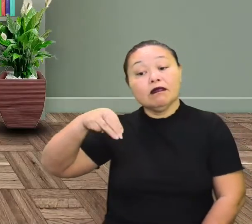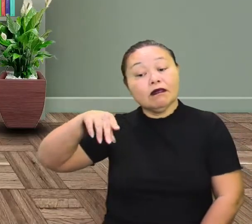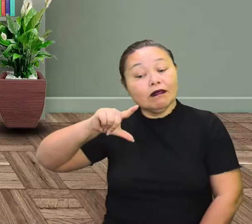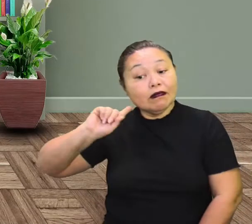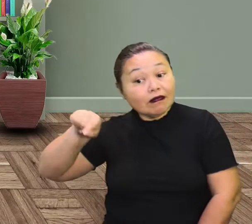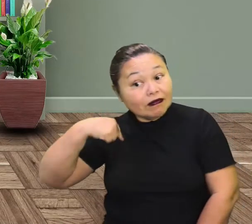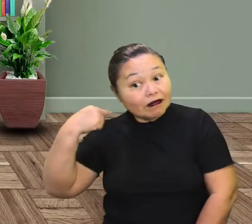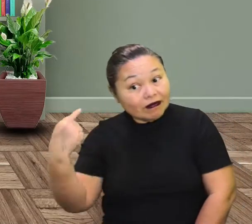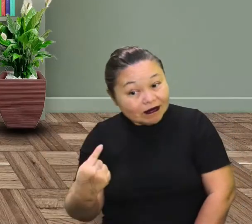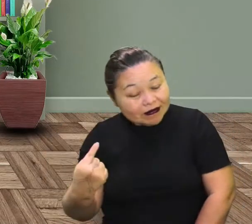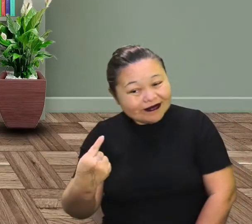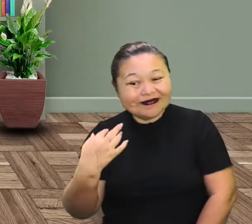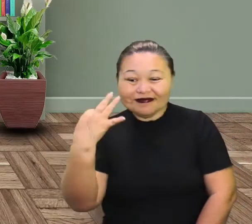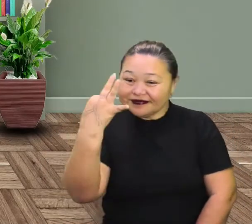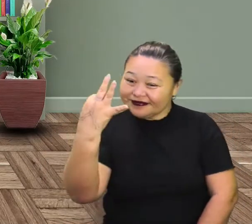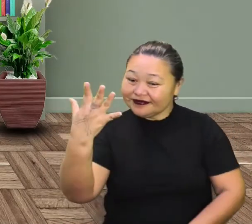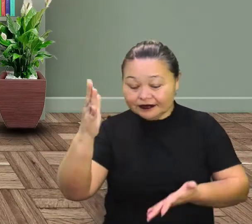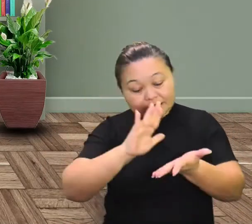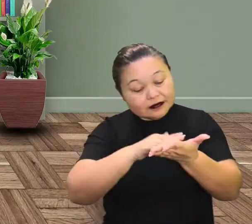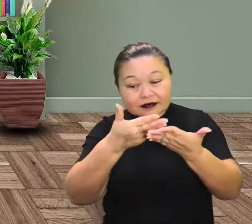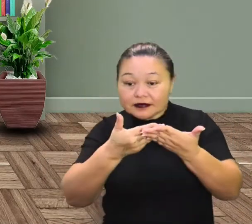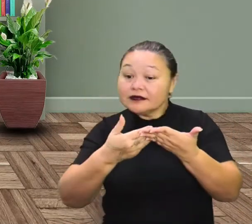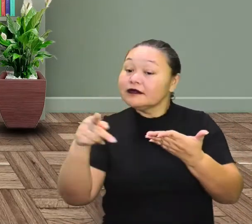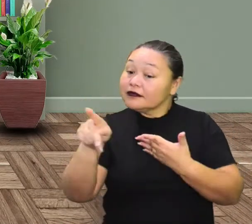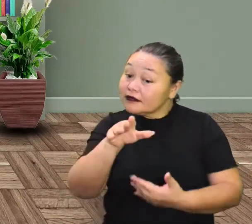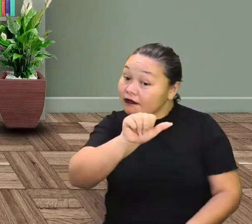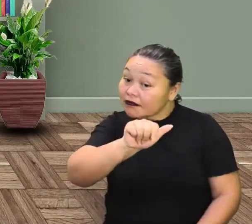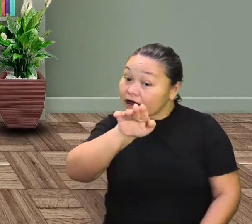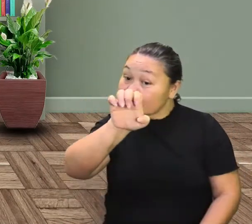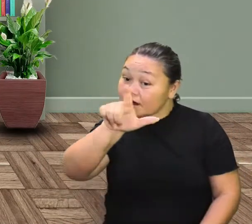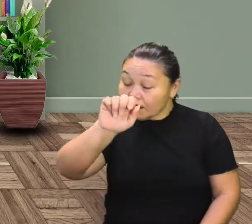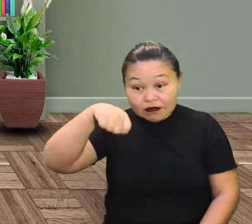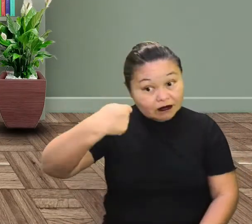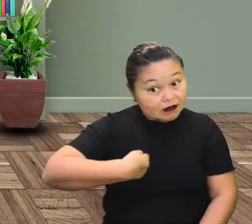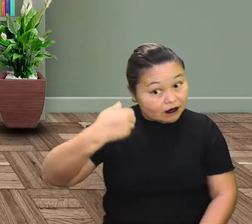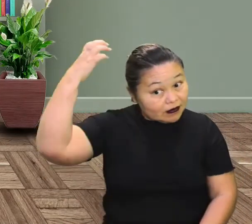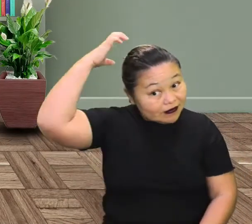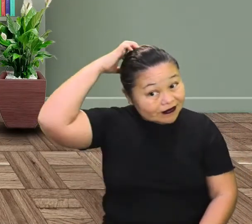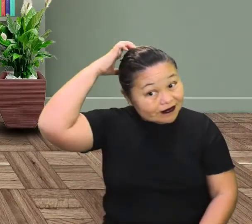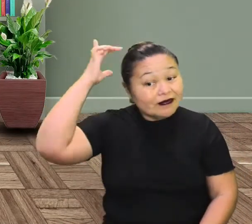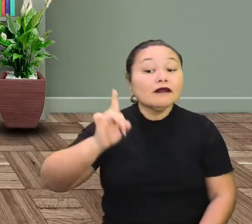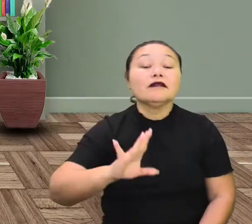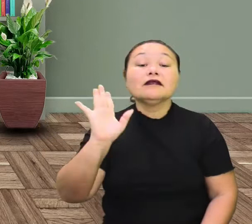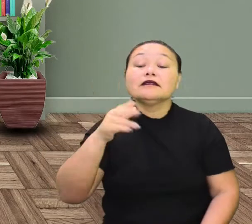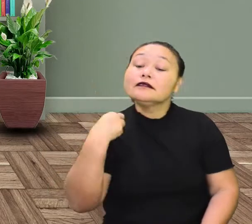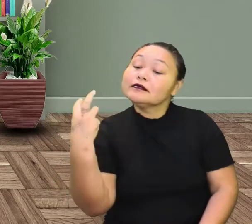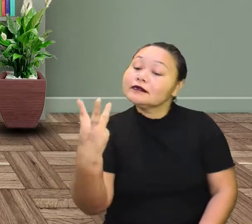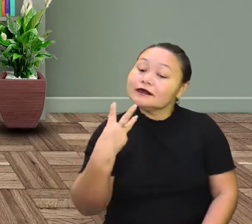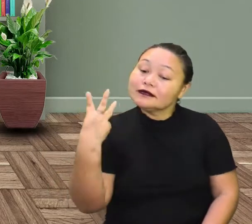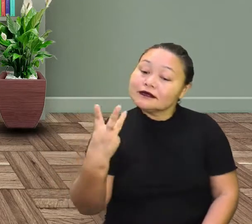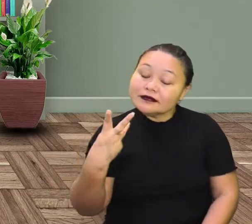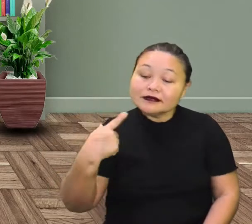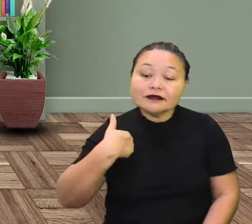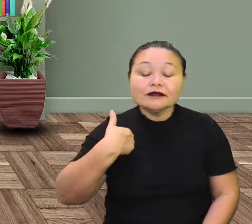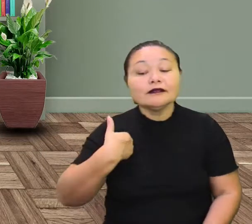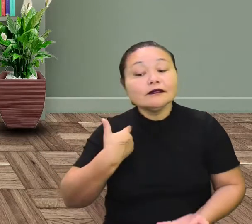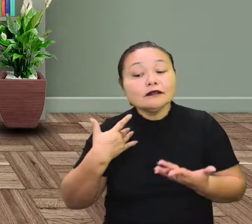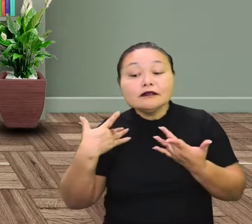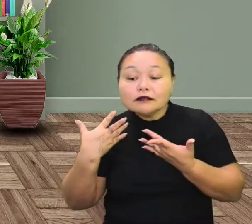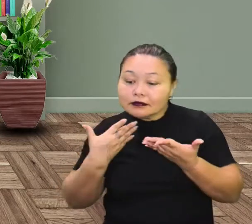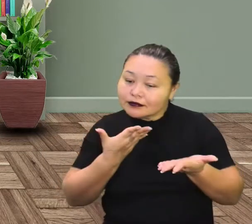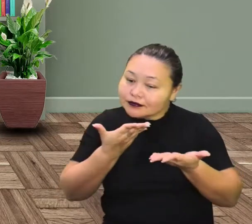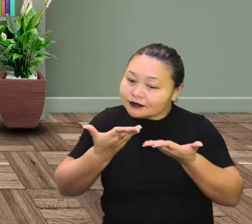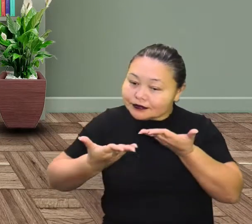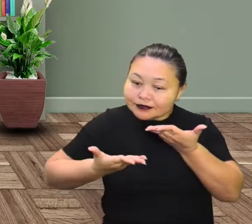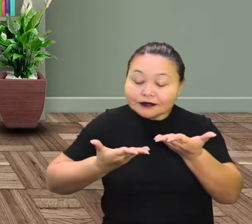E a nossa linda intérprete, professora Aldelina, tá certo? Então, nós três vamos nessa